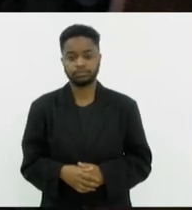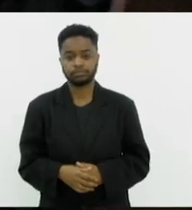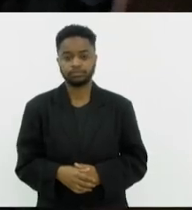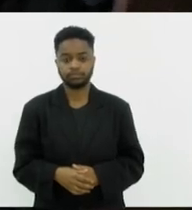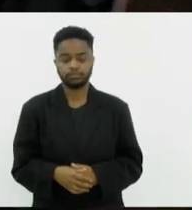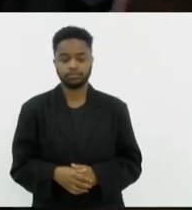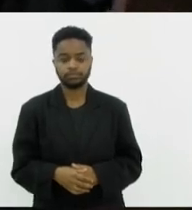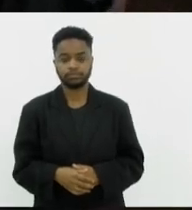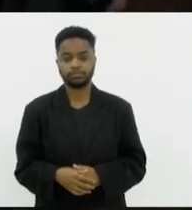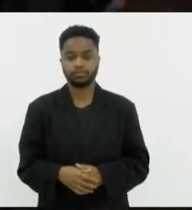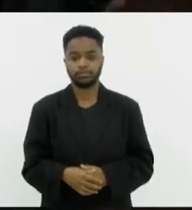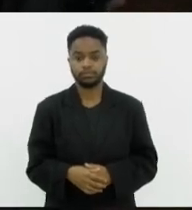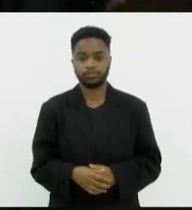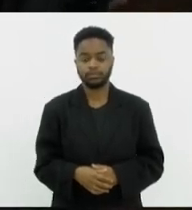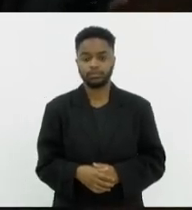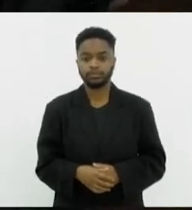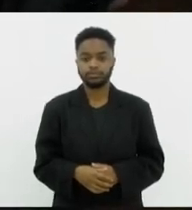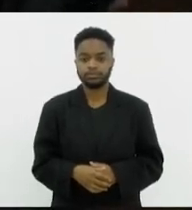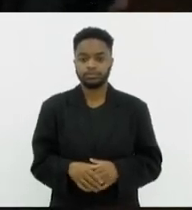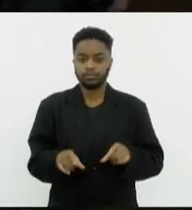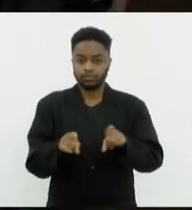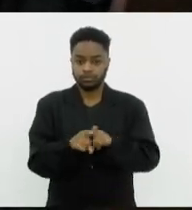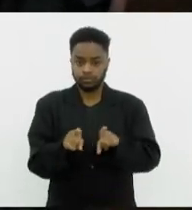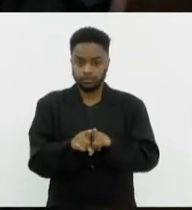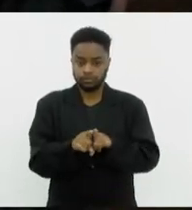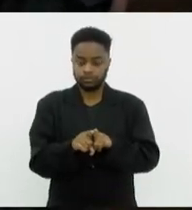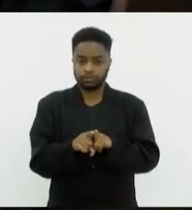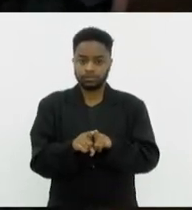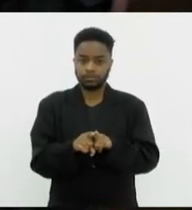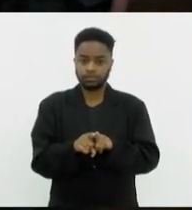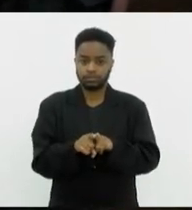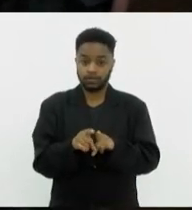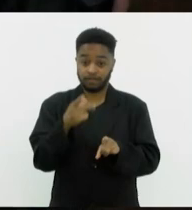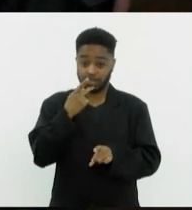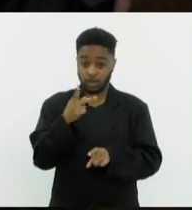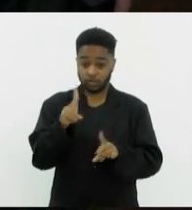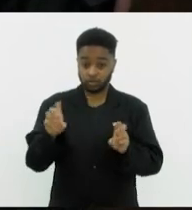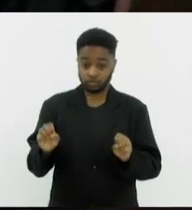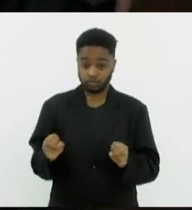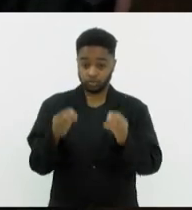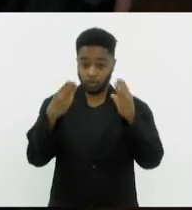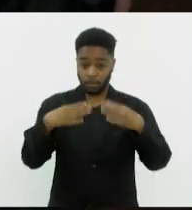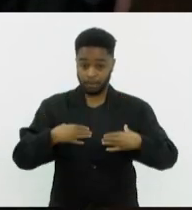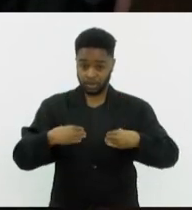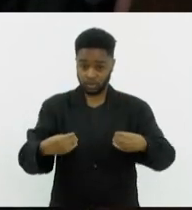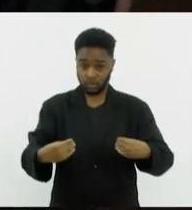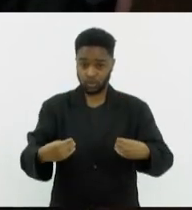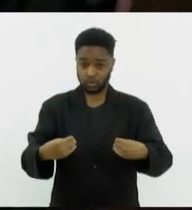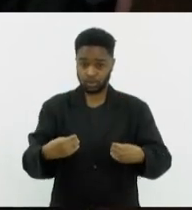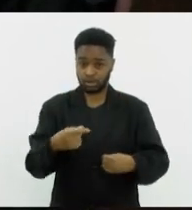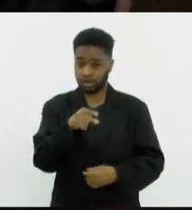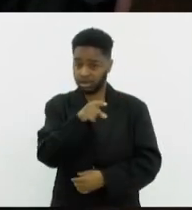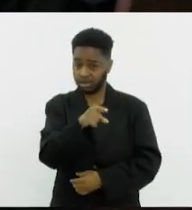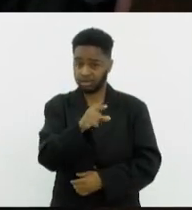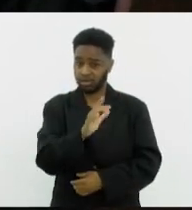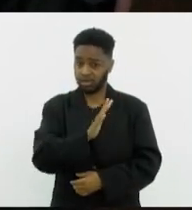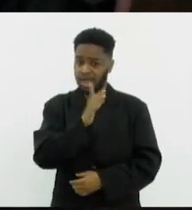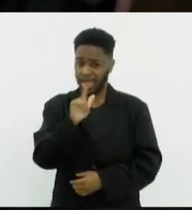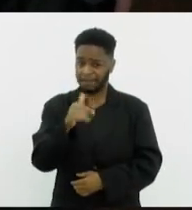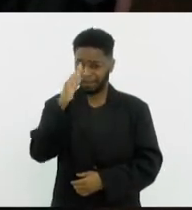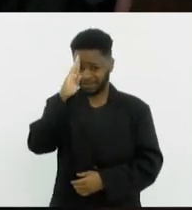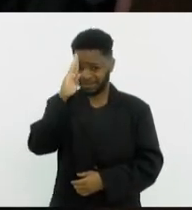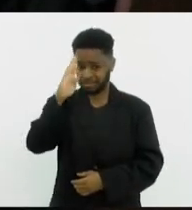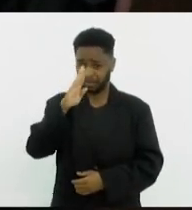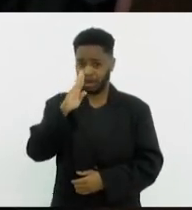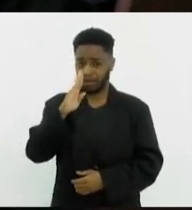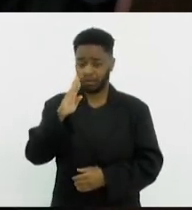presidente, falar que o show da Madonna, aquela desgraça, foi a maior